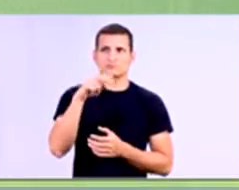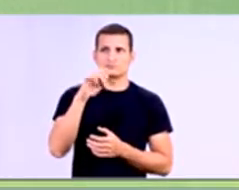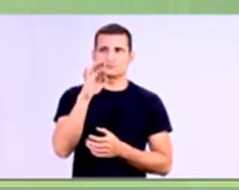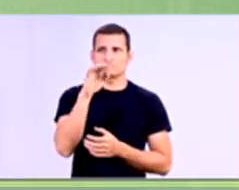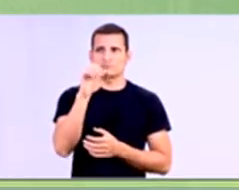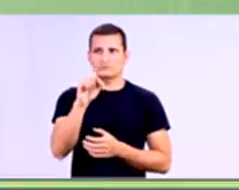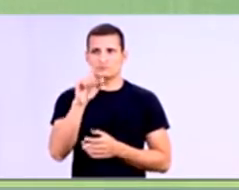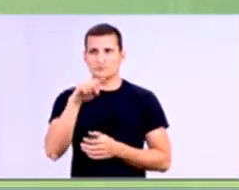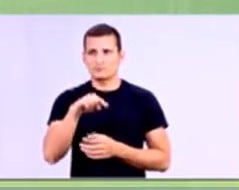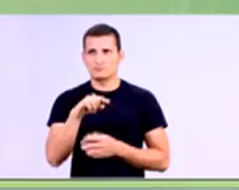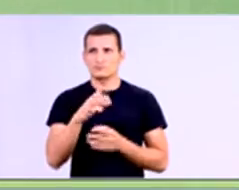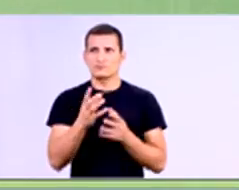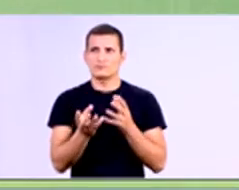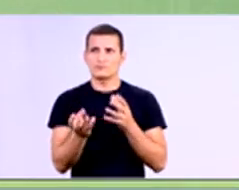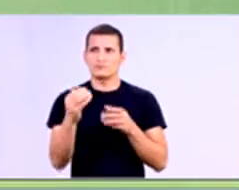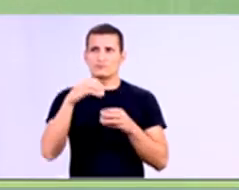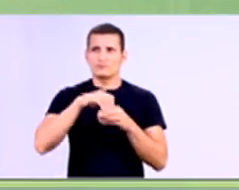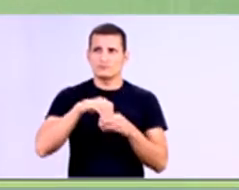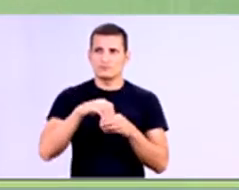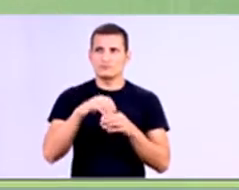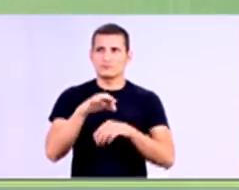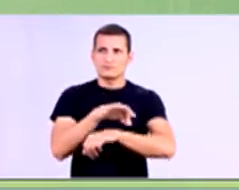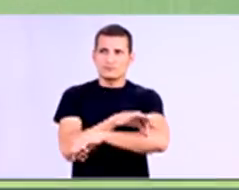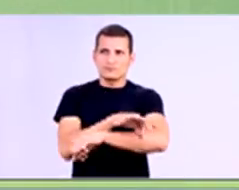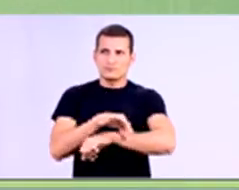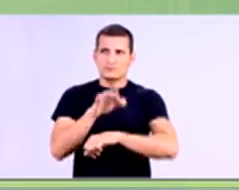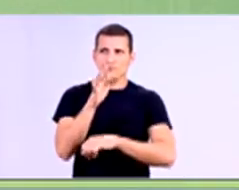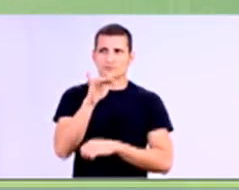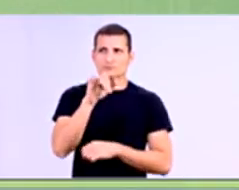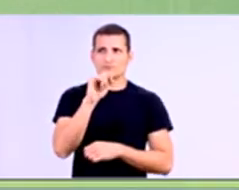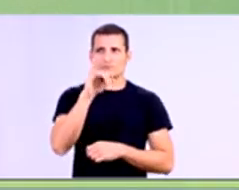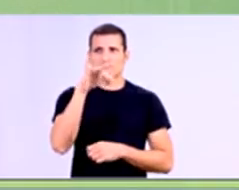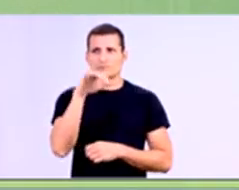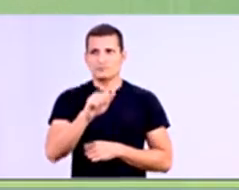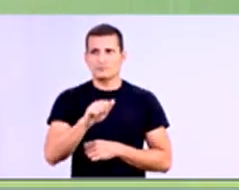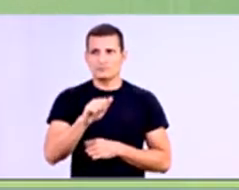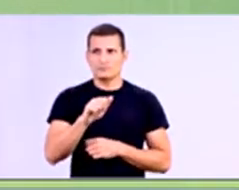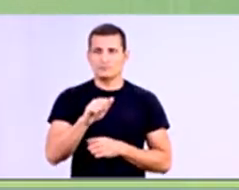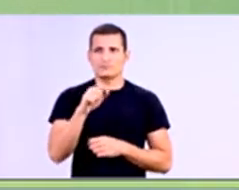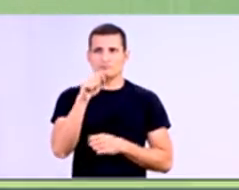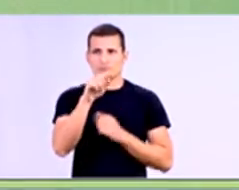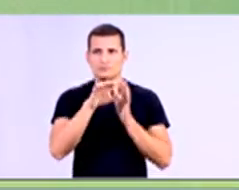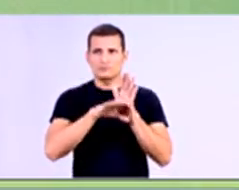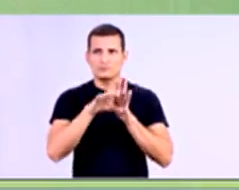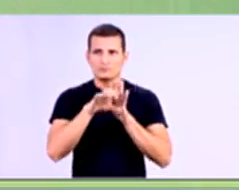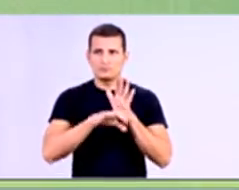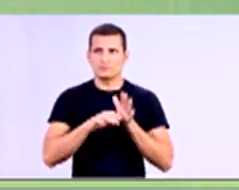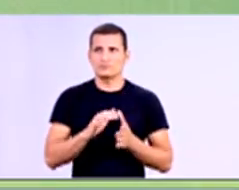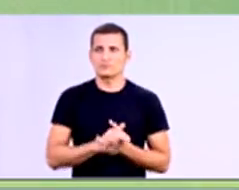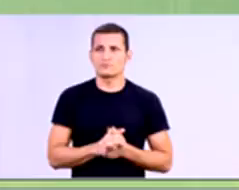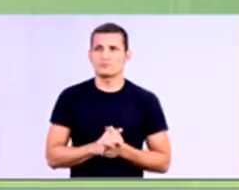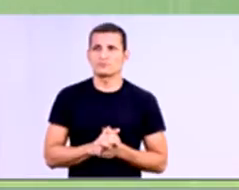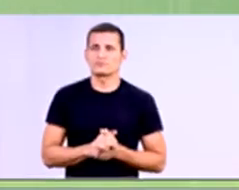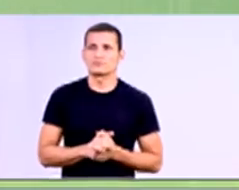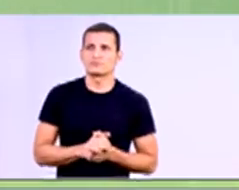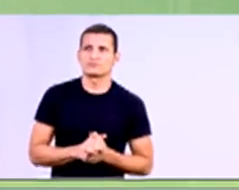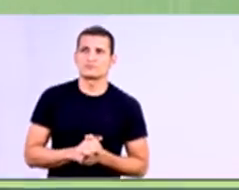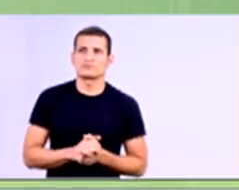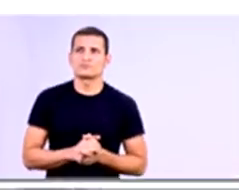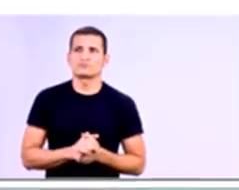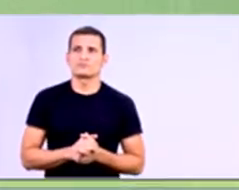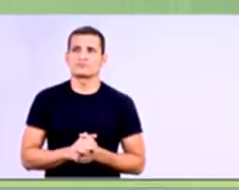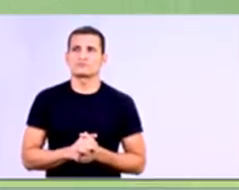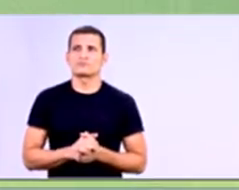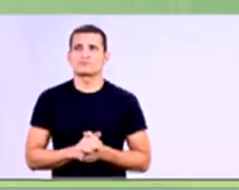a implementação na arquitetura física desse conceito. Vamos passar para o exemplo para a gente